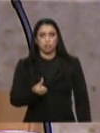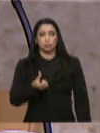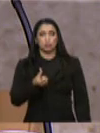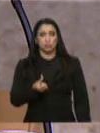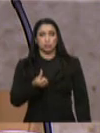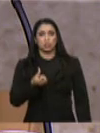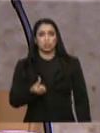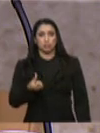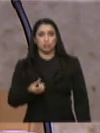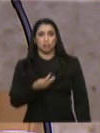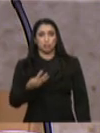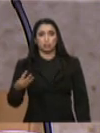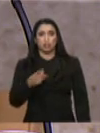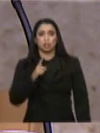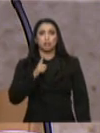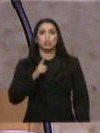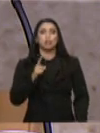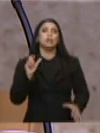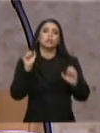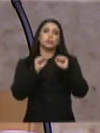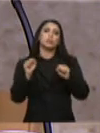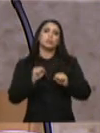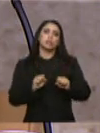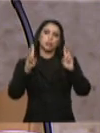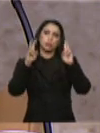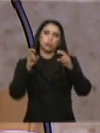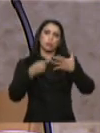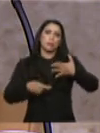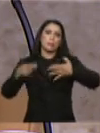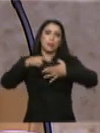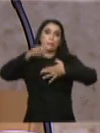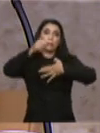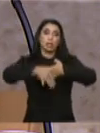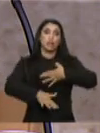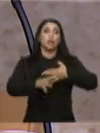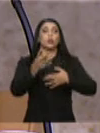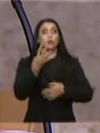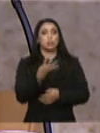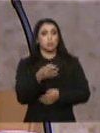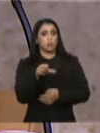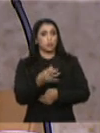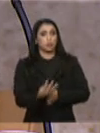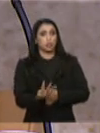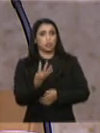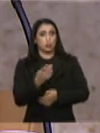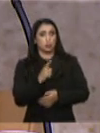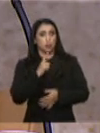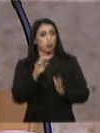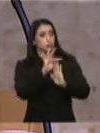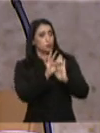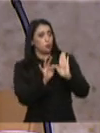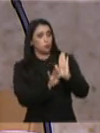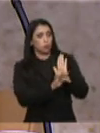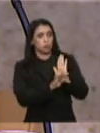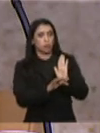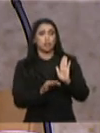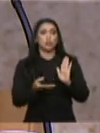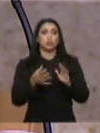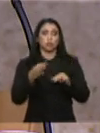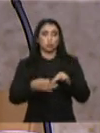596.663, submetido à sistemática da repercussão geral, tema 494, de redatoria do